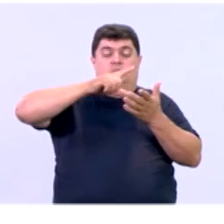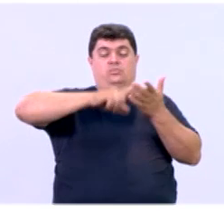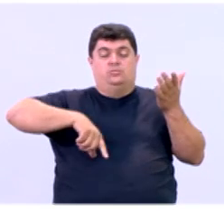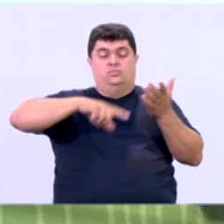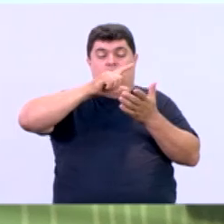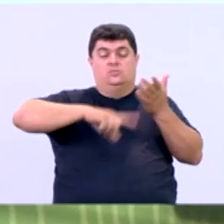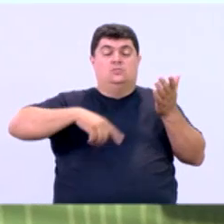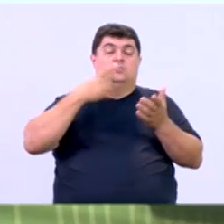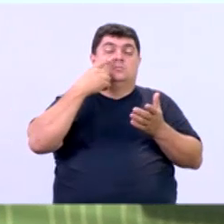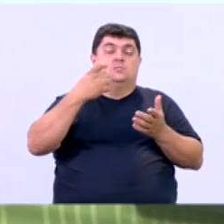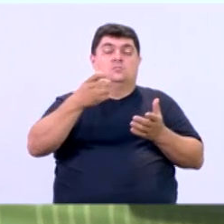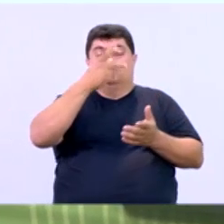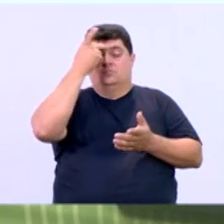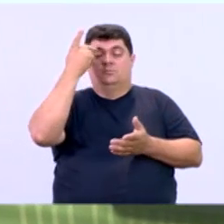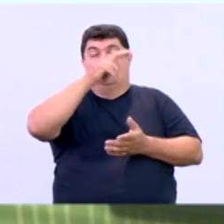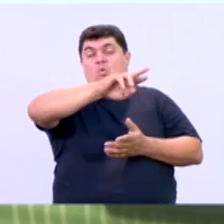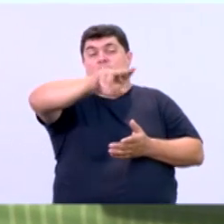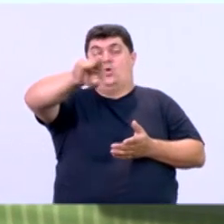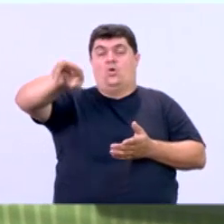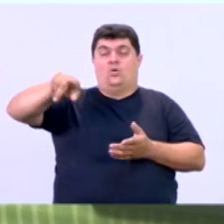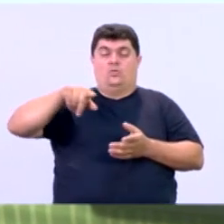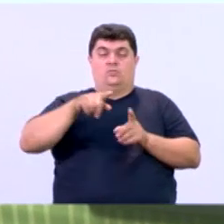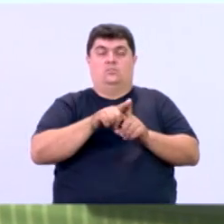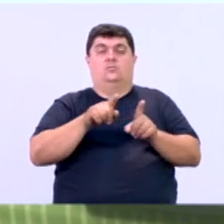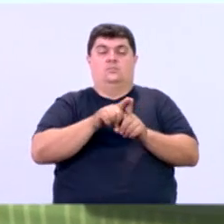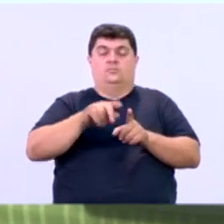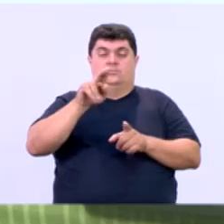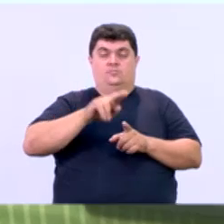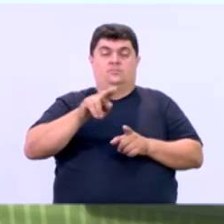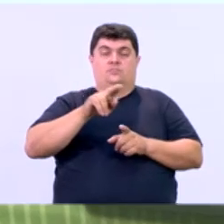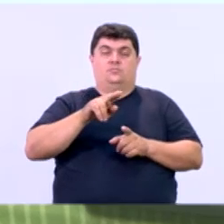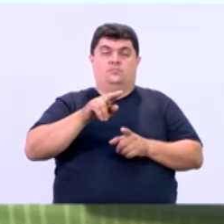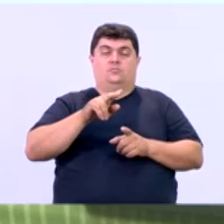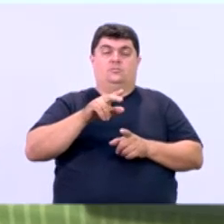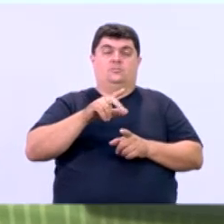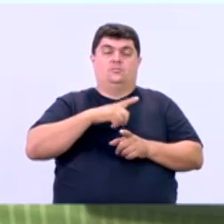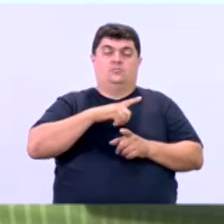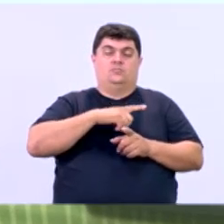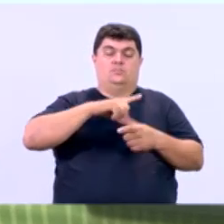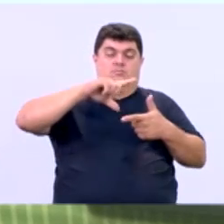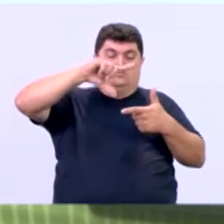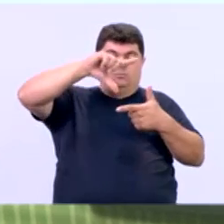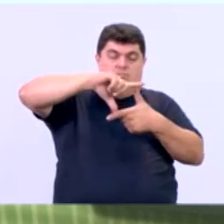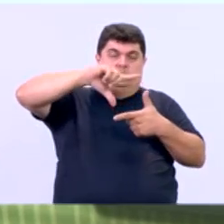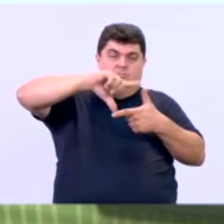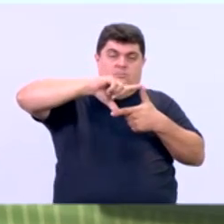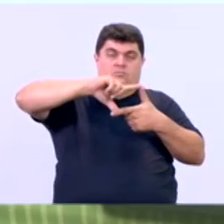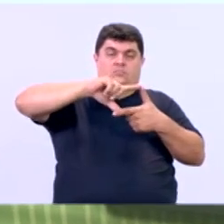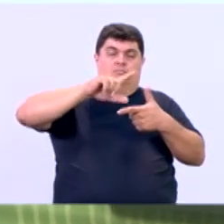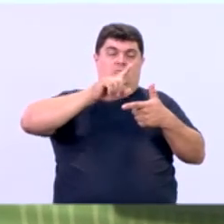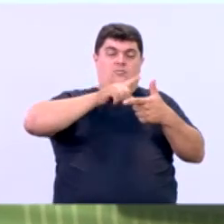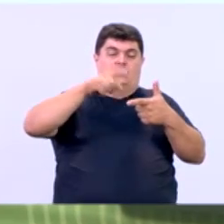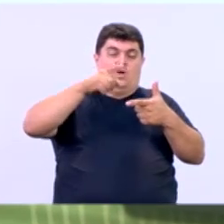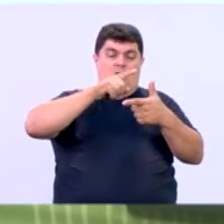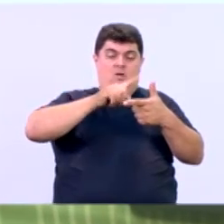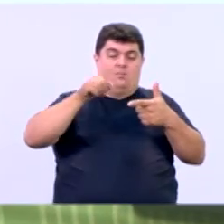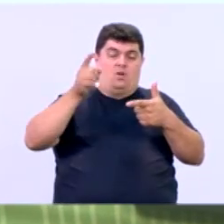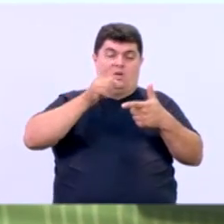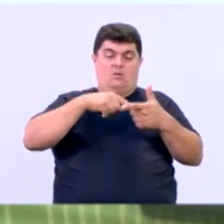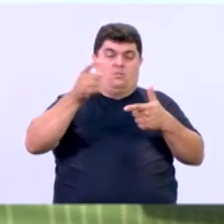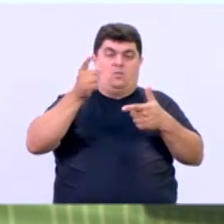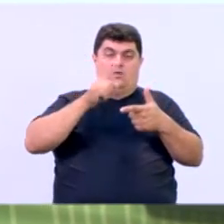pessoas. Então, eu vou usar os atributos, os campos mais apropriados, que seriam checkbox,